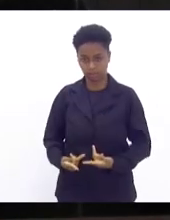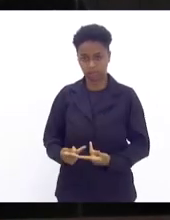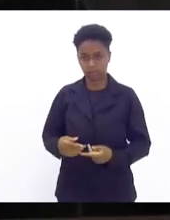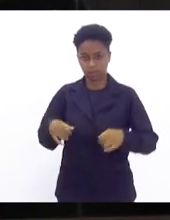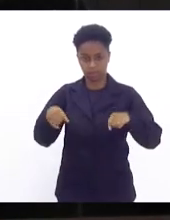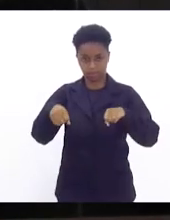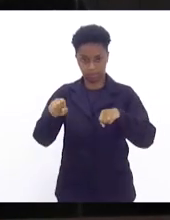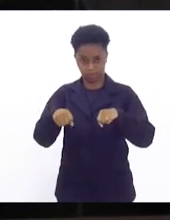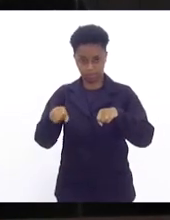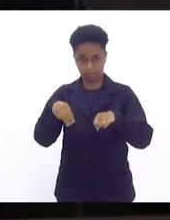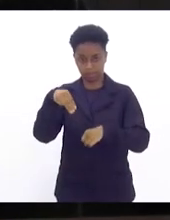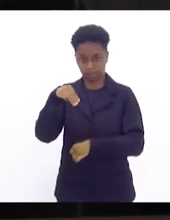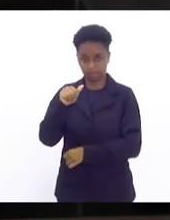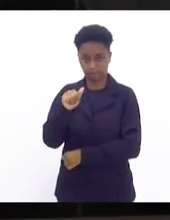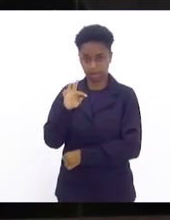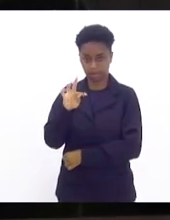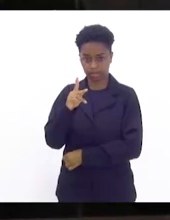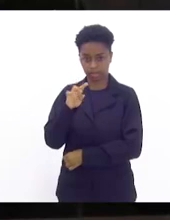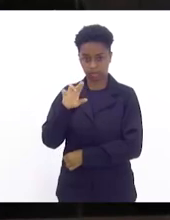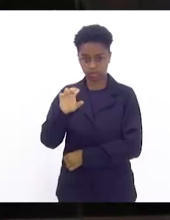foi abordado ontem numa blitz,